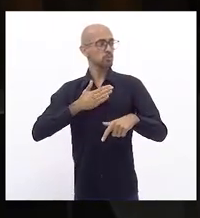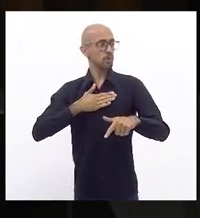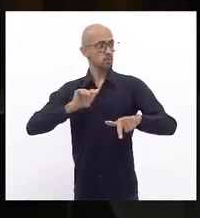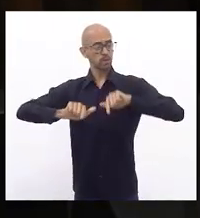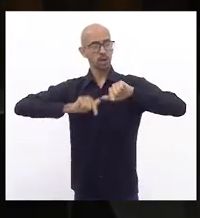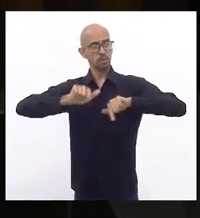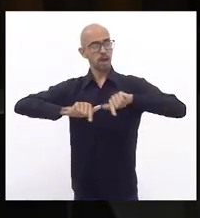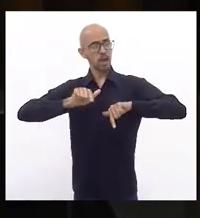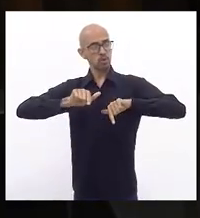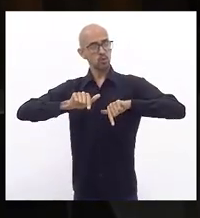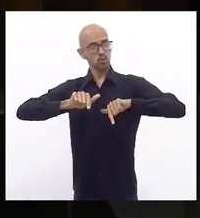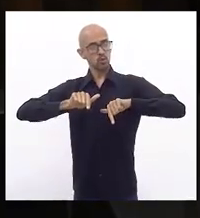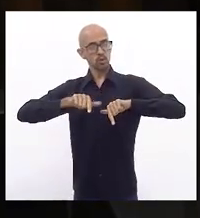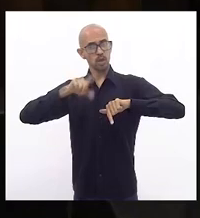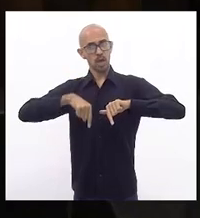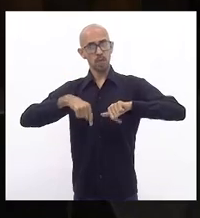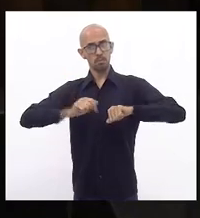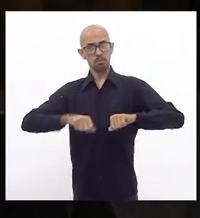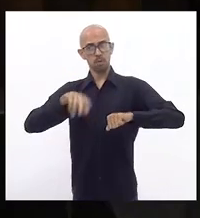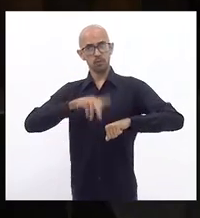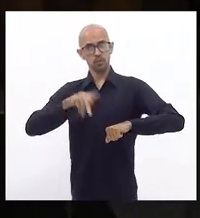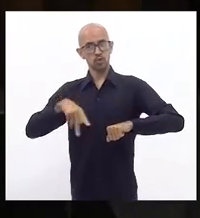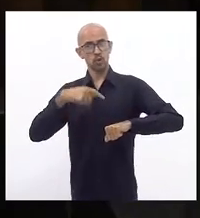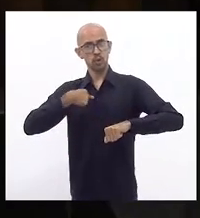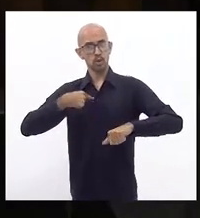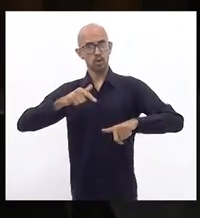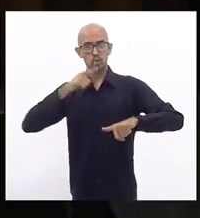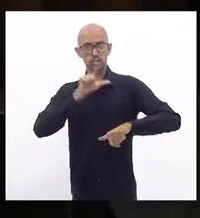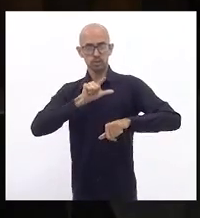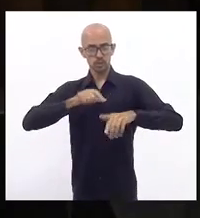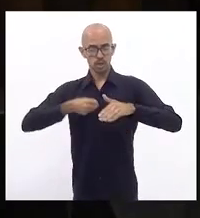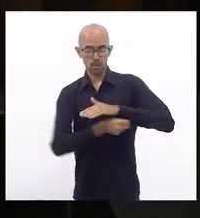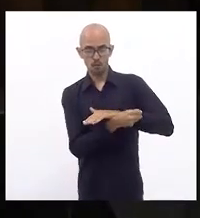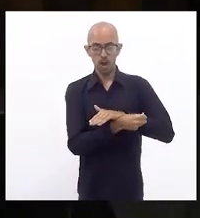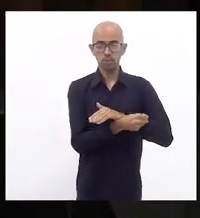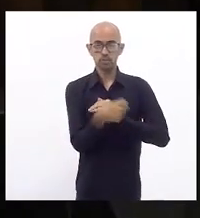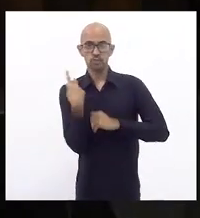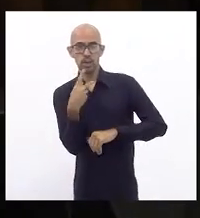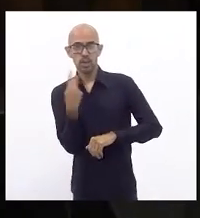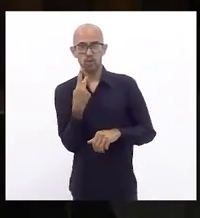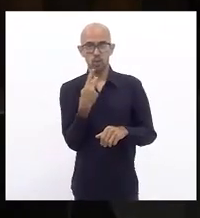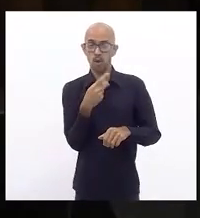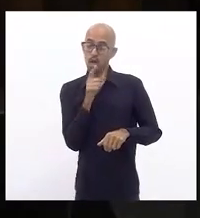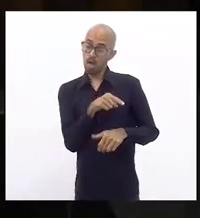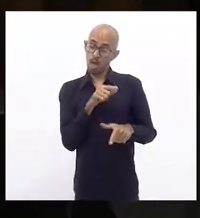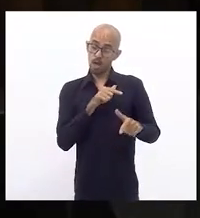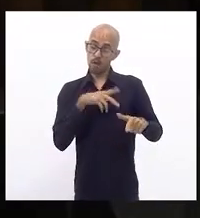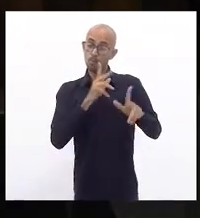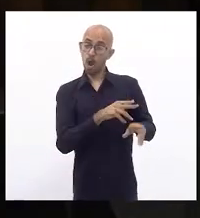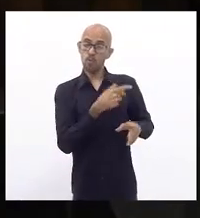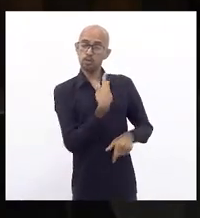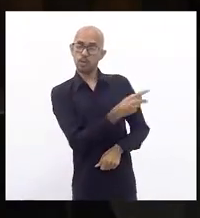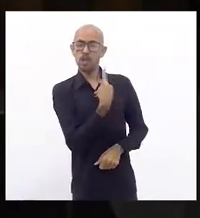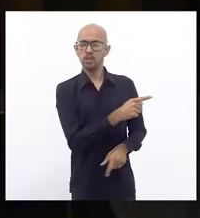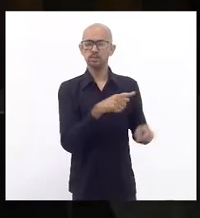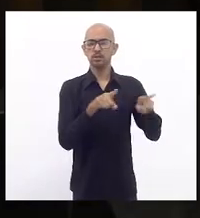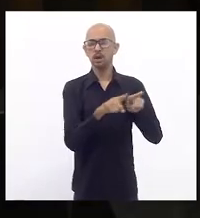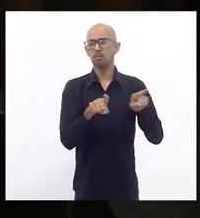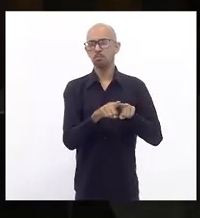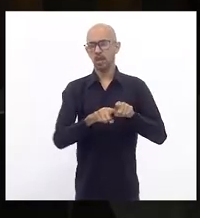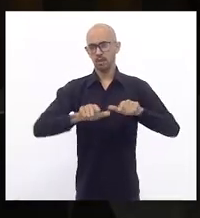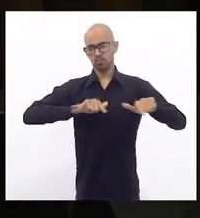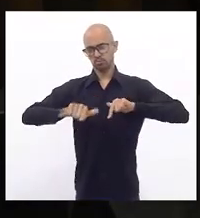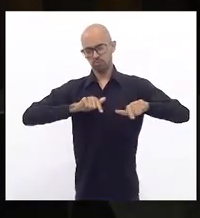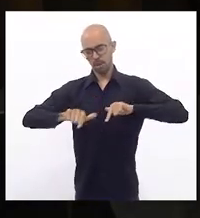como professor, é que eu consegui me eleger vereador. Assim como eles, com o trabalho deles. E o trabalho e a importância que a SEDAI